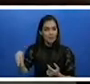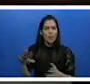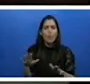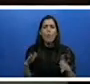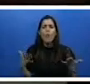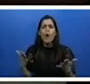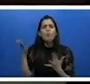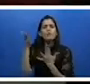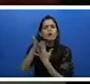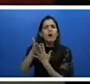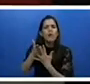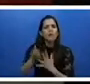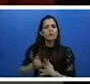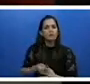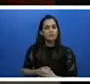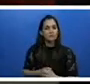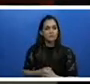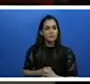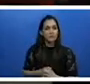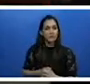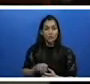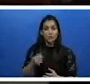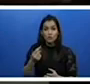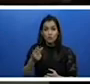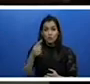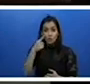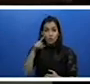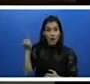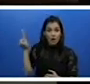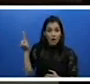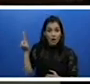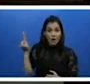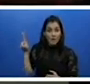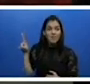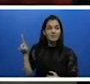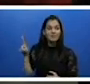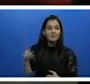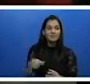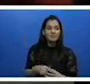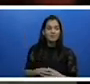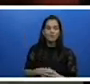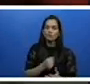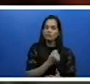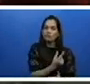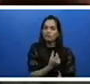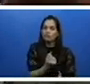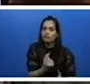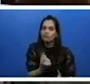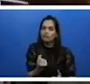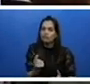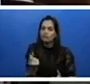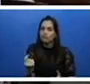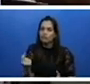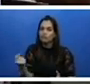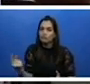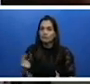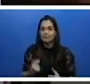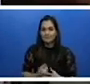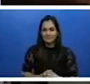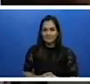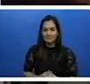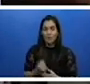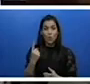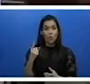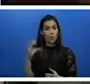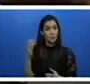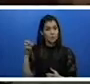fita métrica aqui? Só de bater o olho a gente já sabe, ó, 125, 126, 127. Está de 1